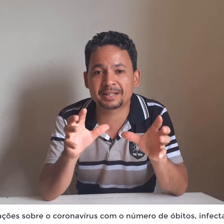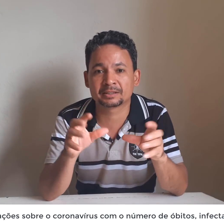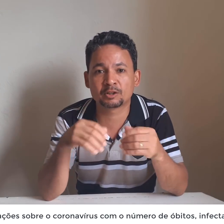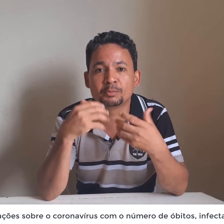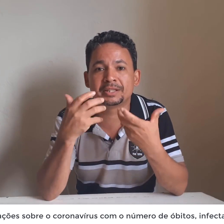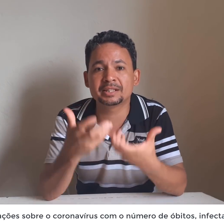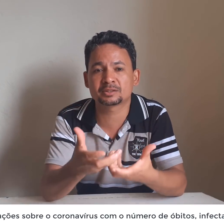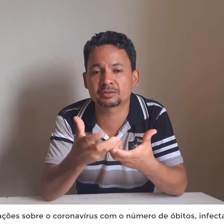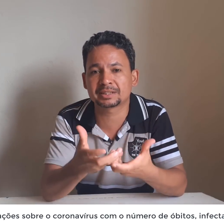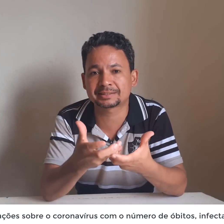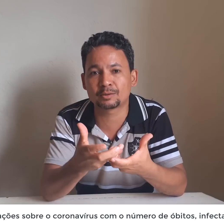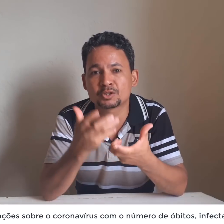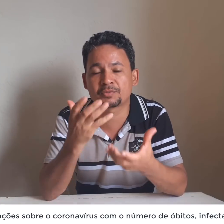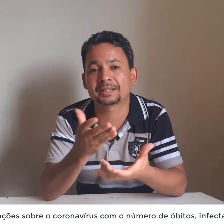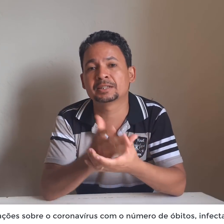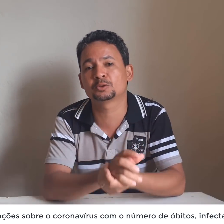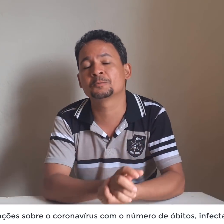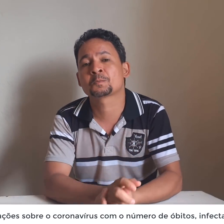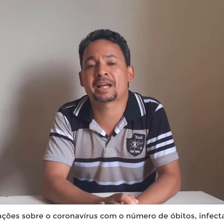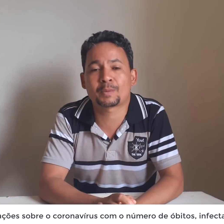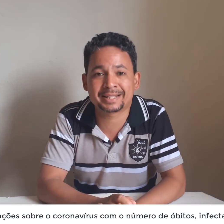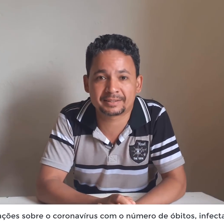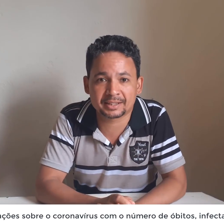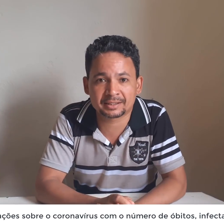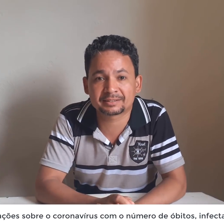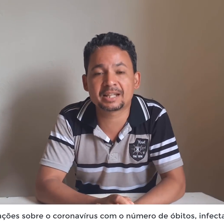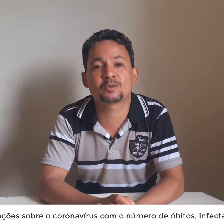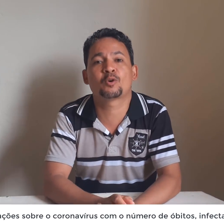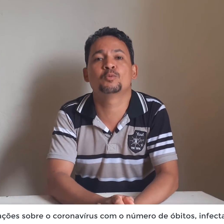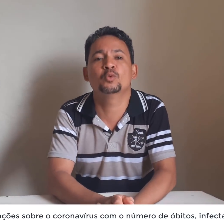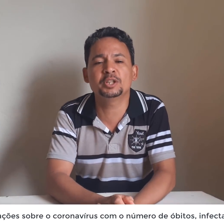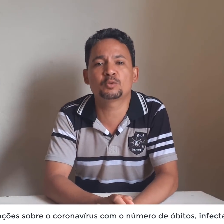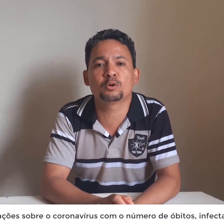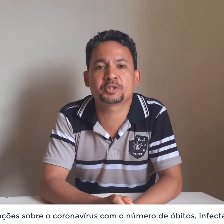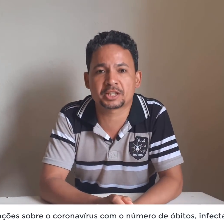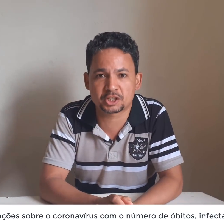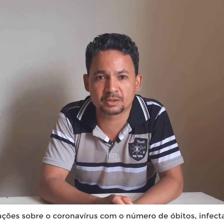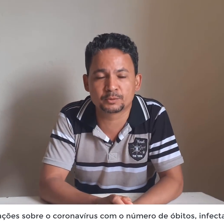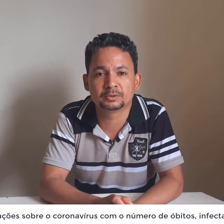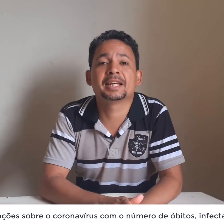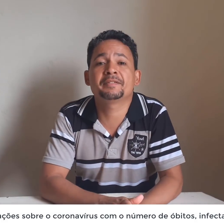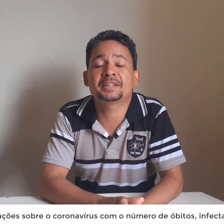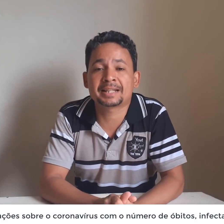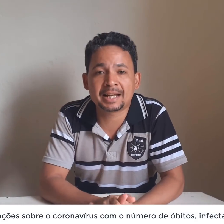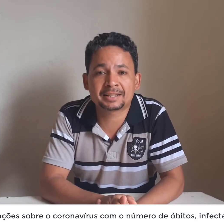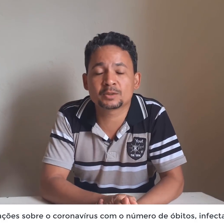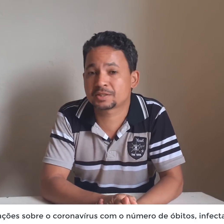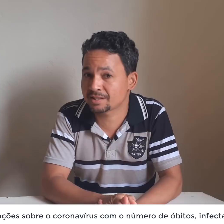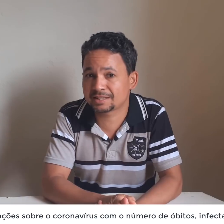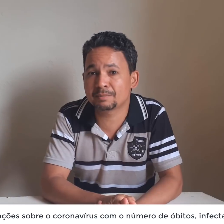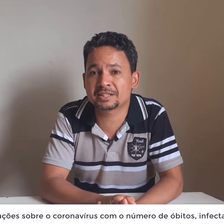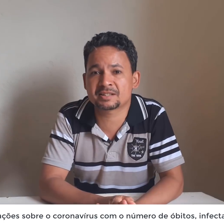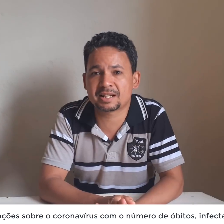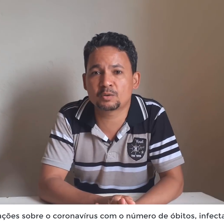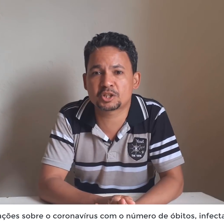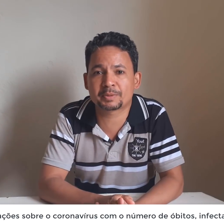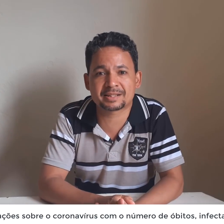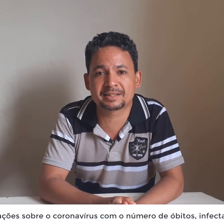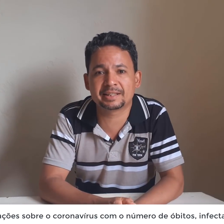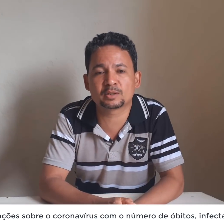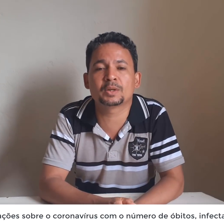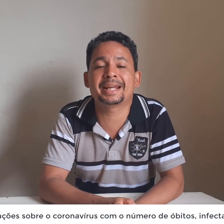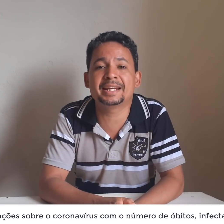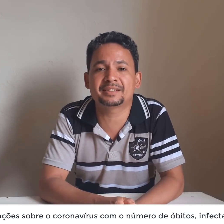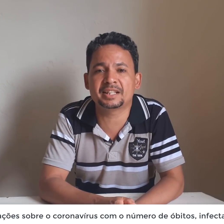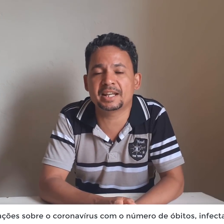é ninguém falando, é o Ministro da Saúde falando que a quarentena tem como único objetivo evitar que o sistema de saúde